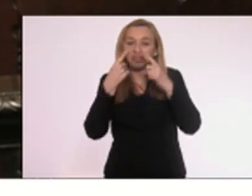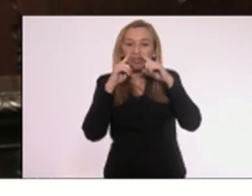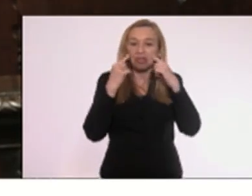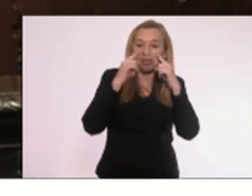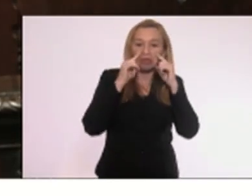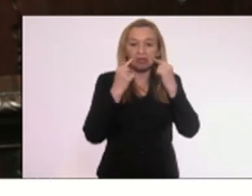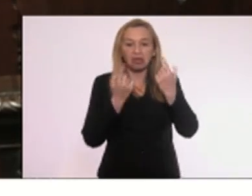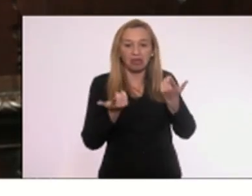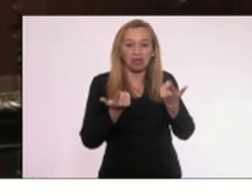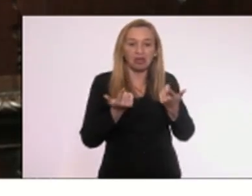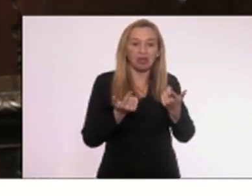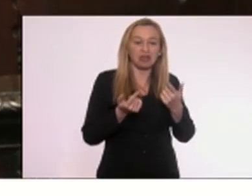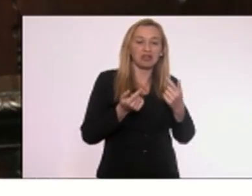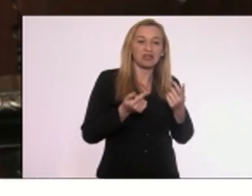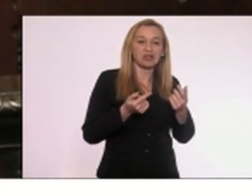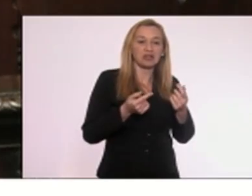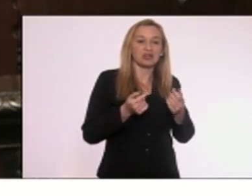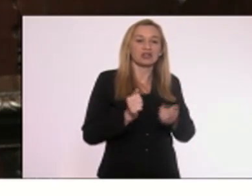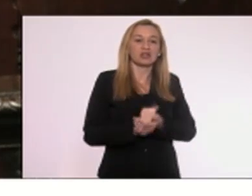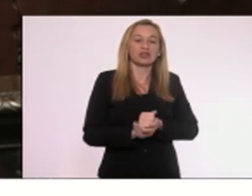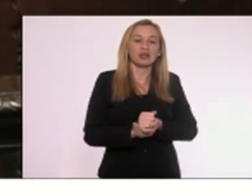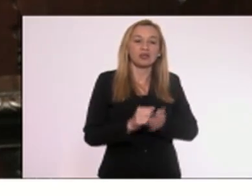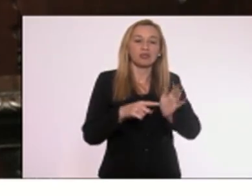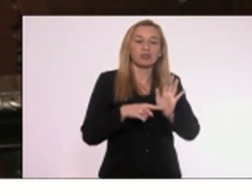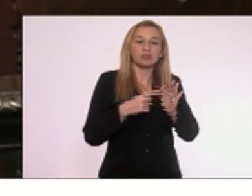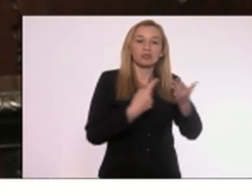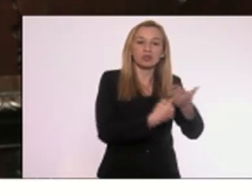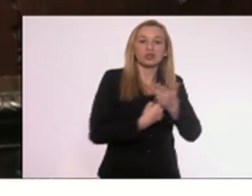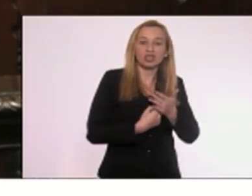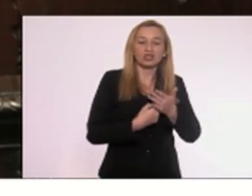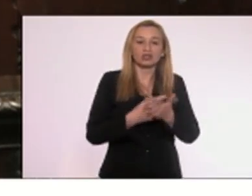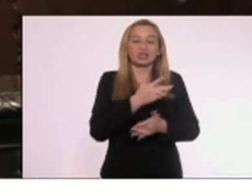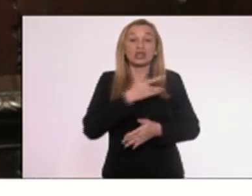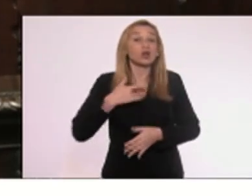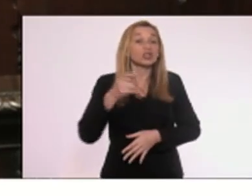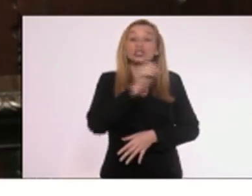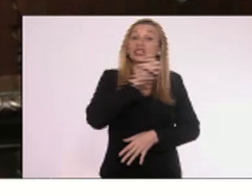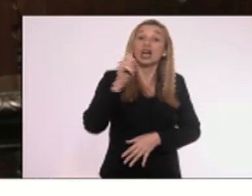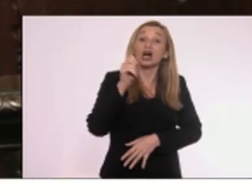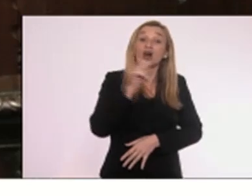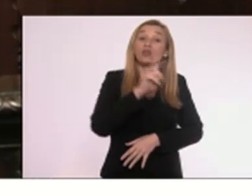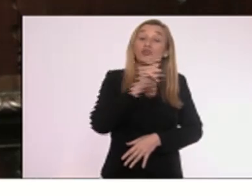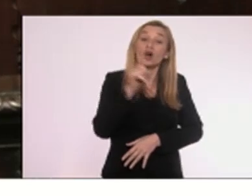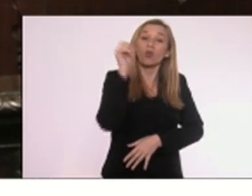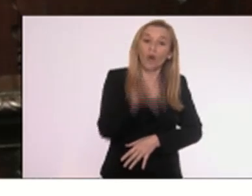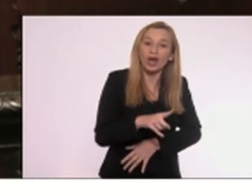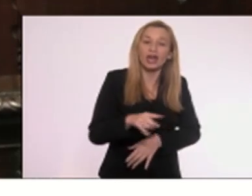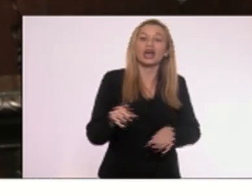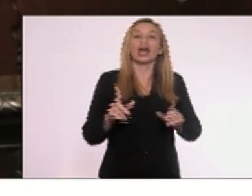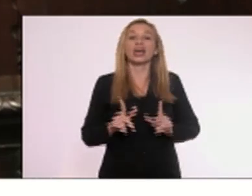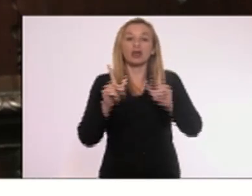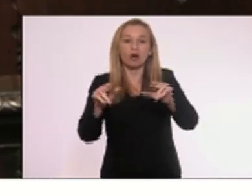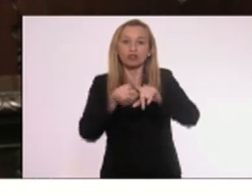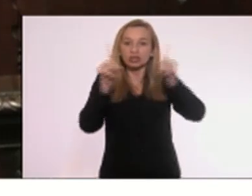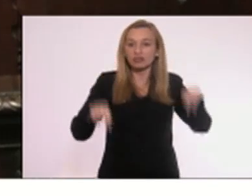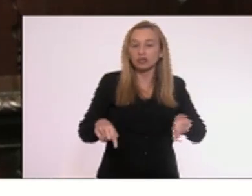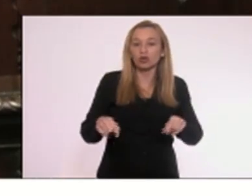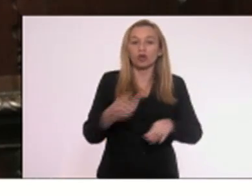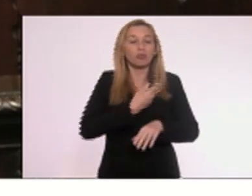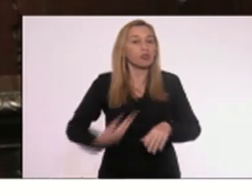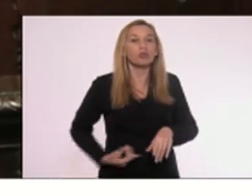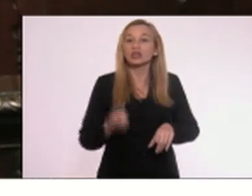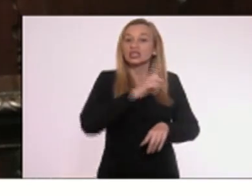no sentido que eram os arautos os defensores da saúde. Não são. Da mesma maneira que não são os defensores do servidor público.